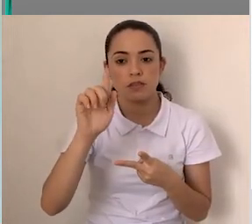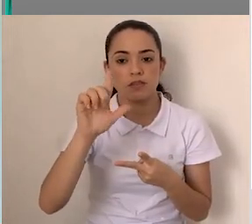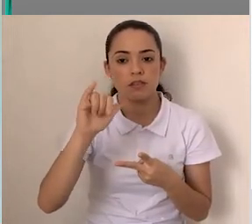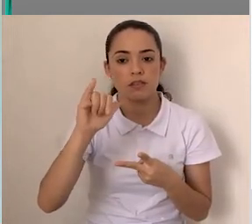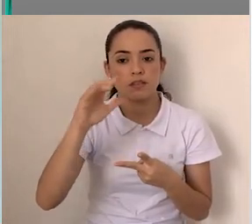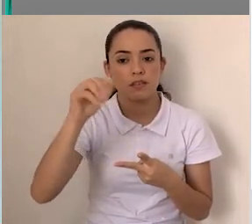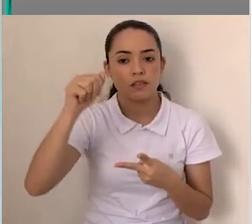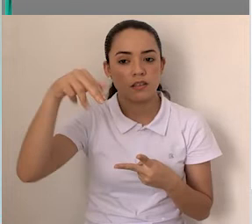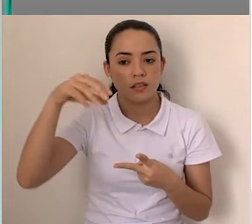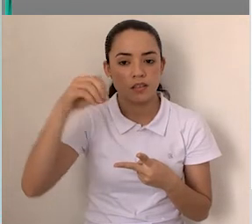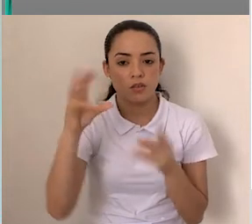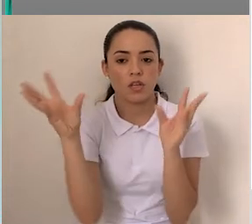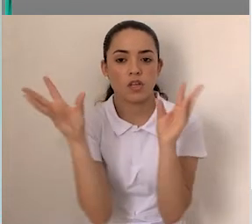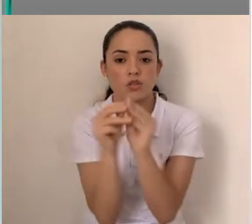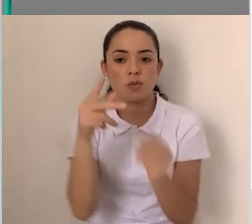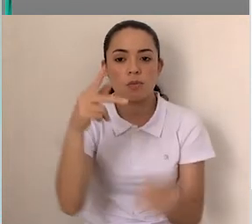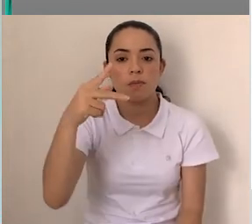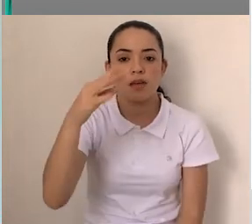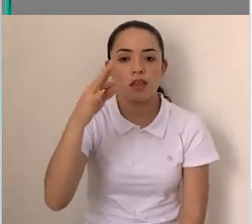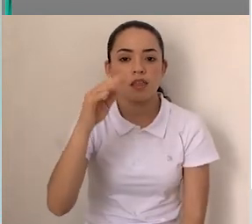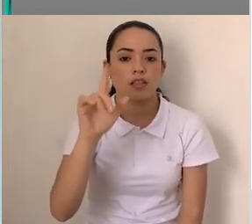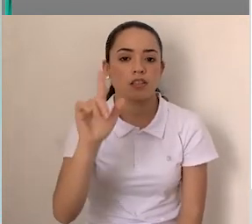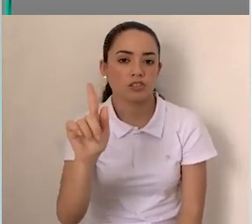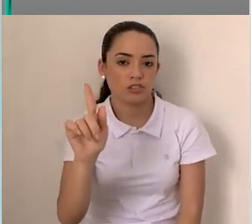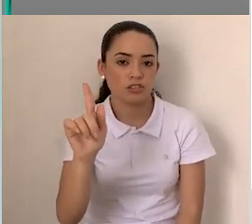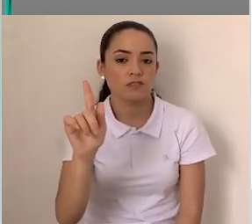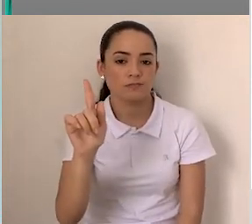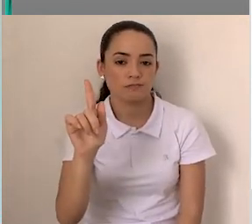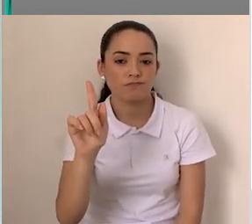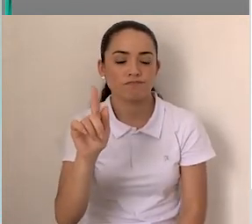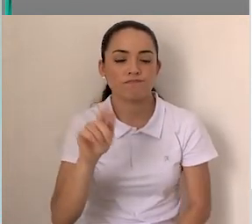colágenas e elásticas e ligam-se também às moléculas de água.